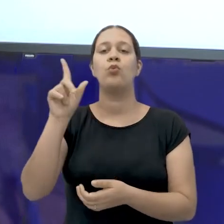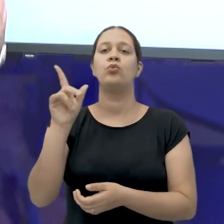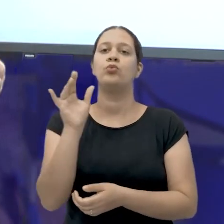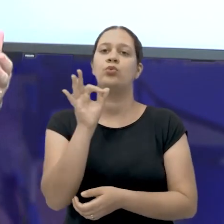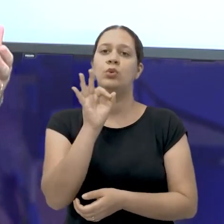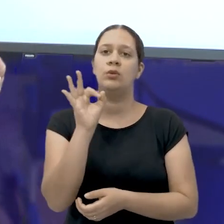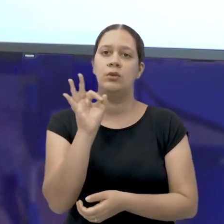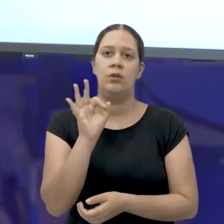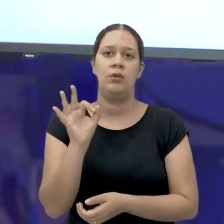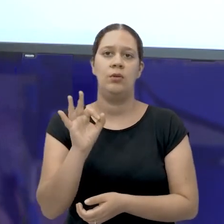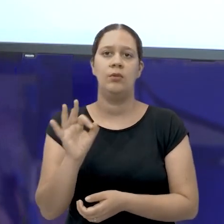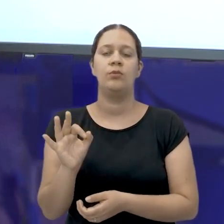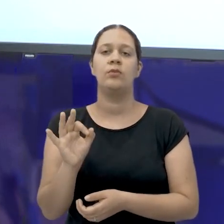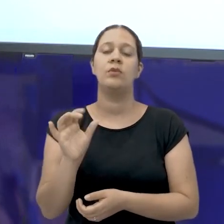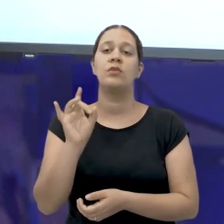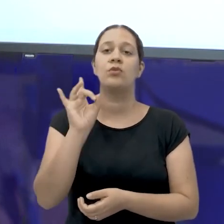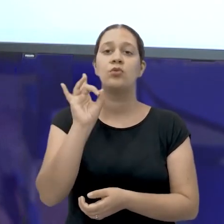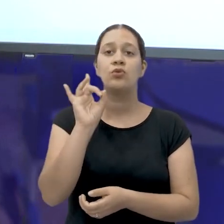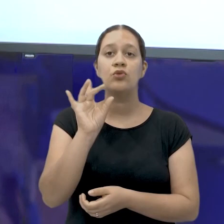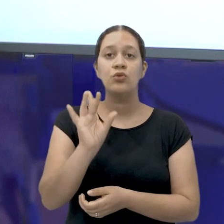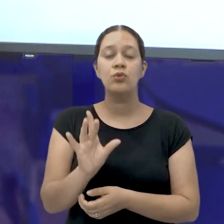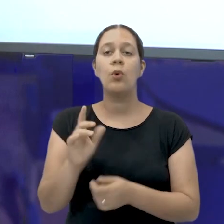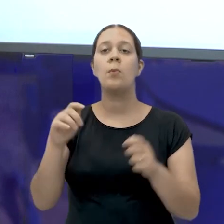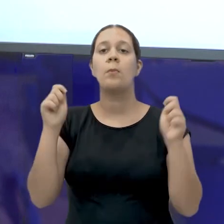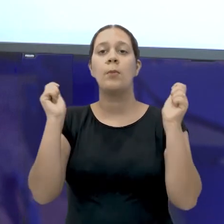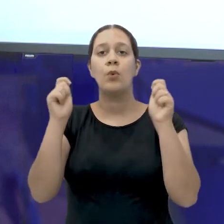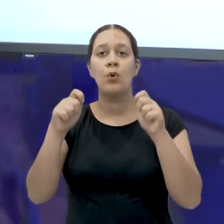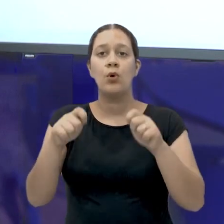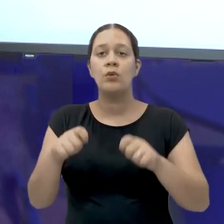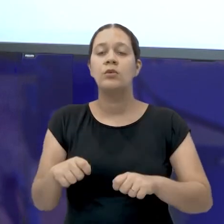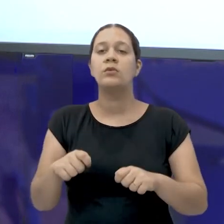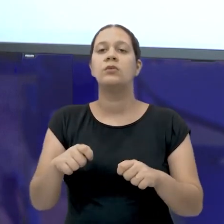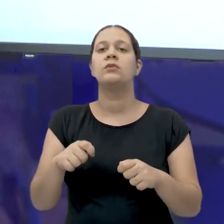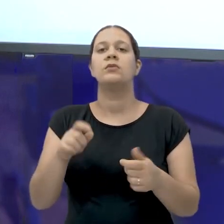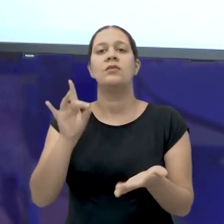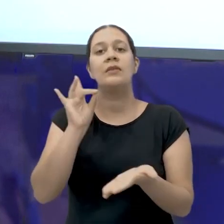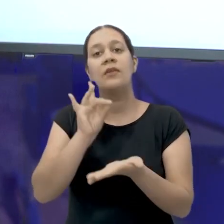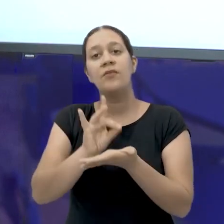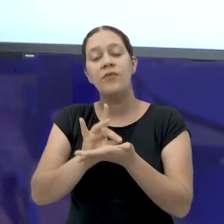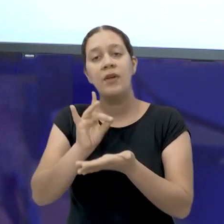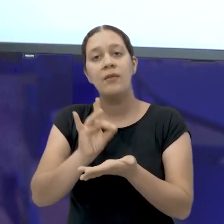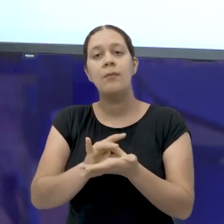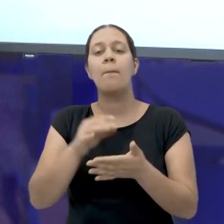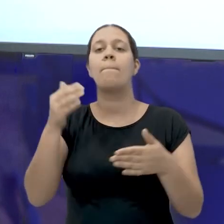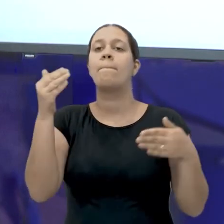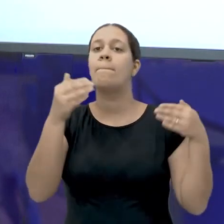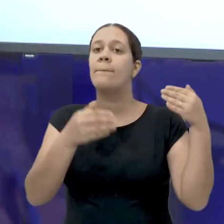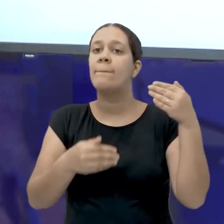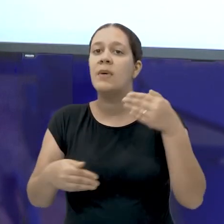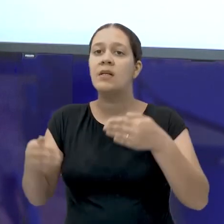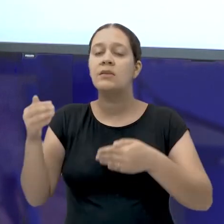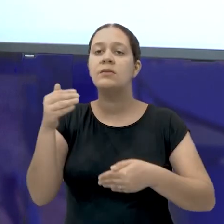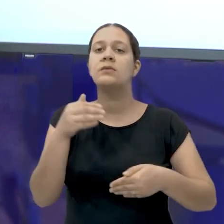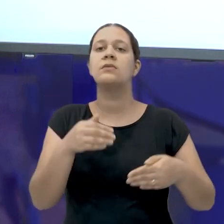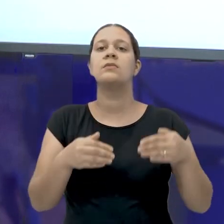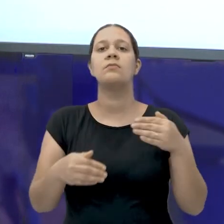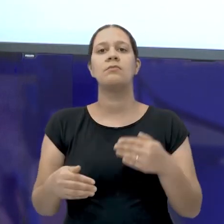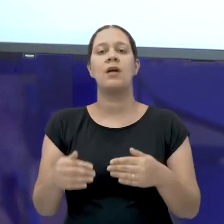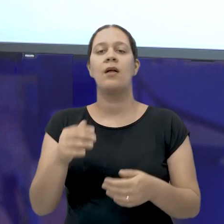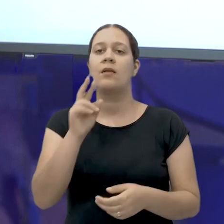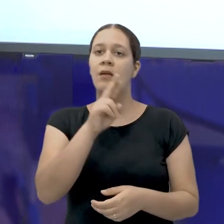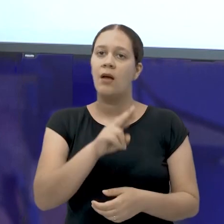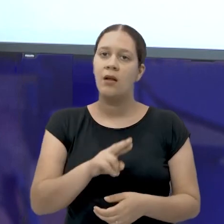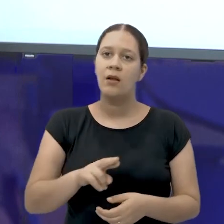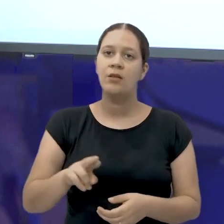nós queiramos, nós só teremos acesso um dia se de fato nós participarmos daquela religião ou